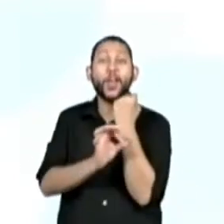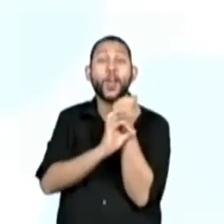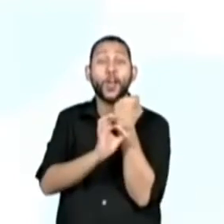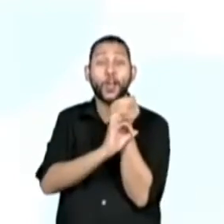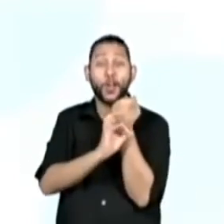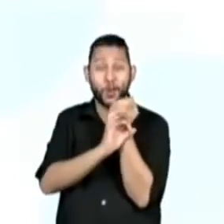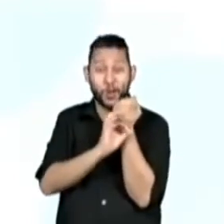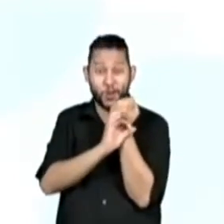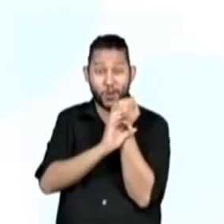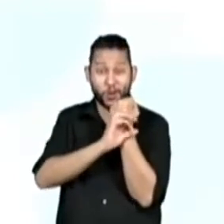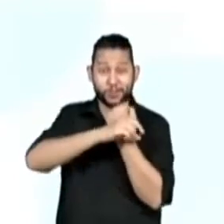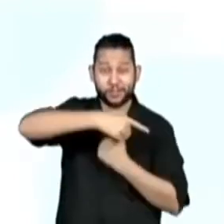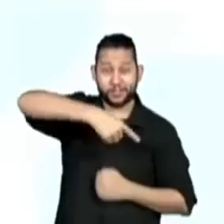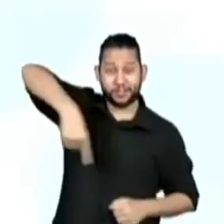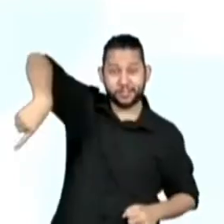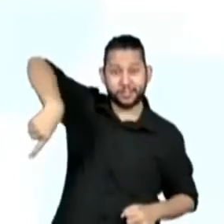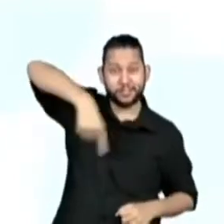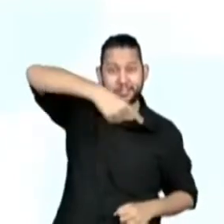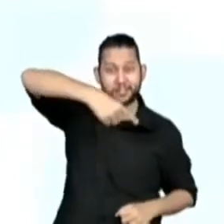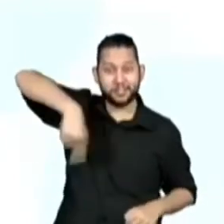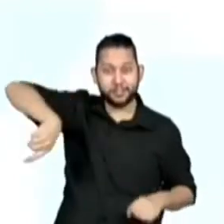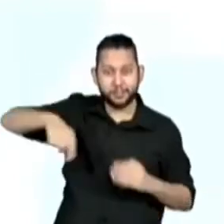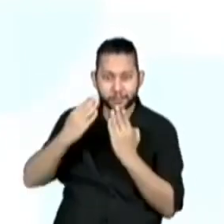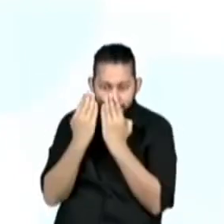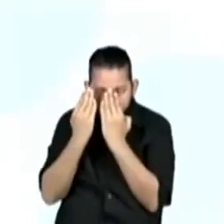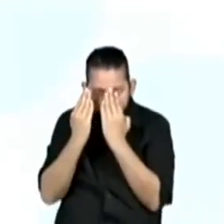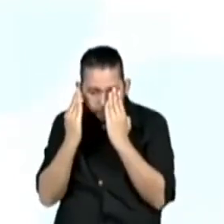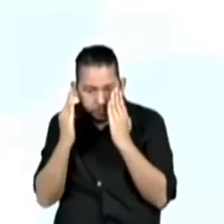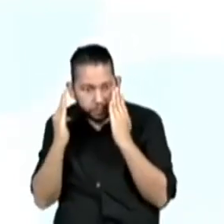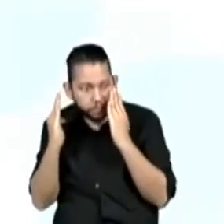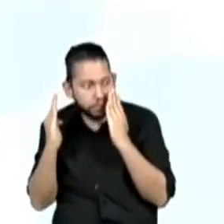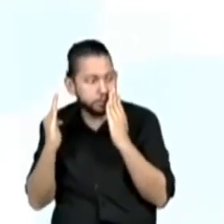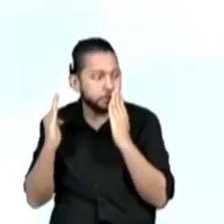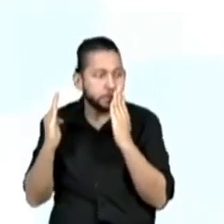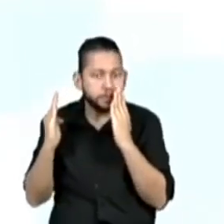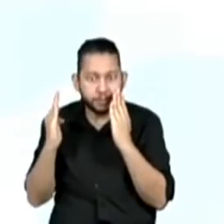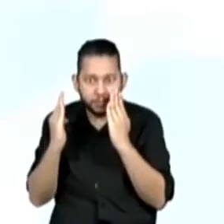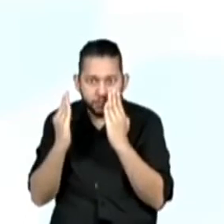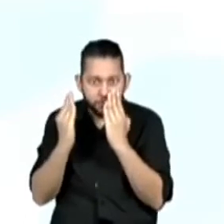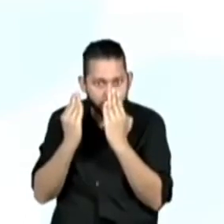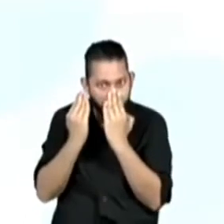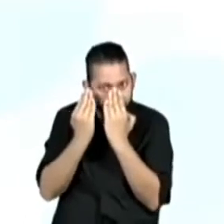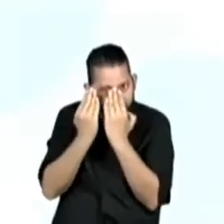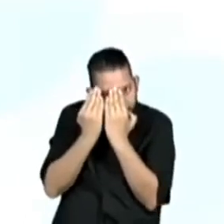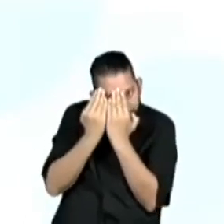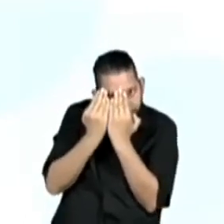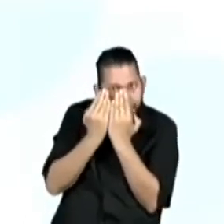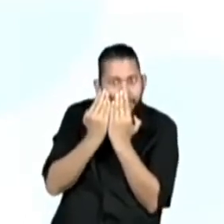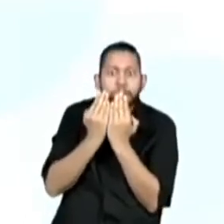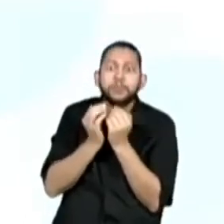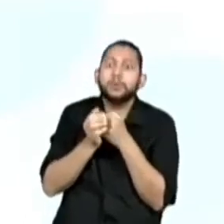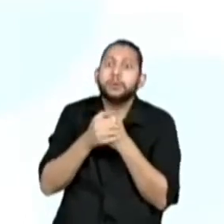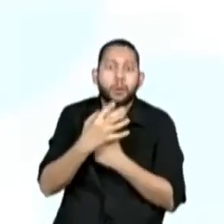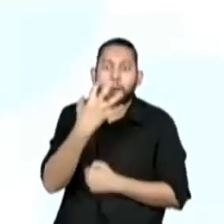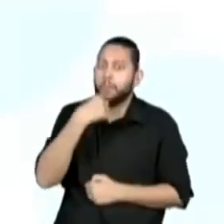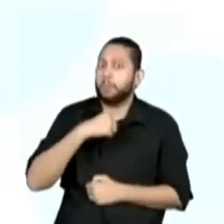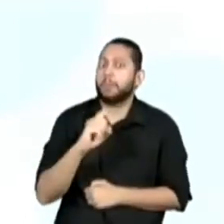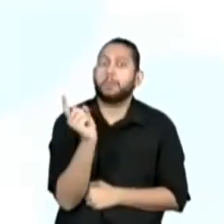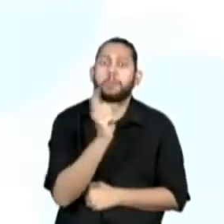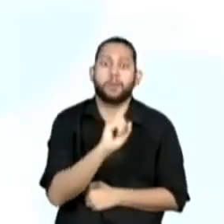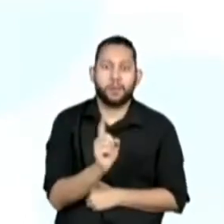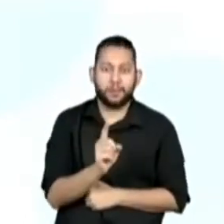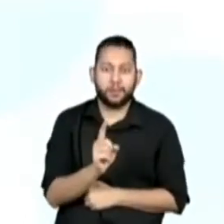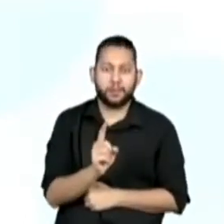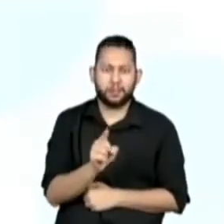foi descoberto. Uma vez satisfeito, o lobo saiu e foi deitar-se sob uma árvore no gramado